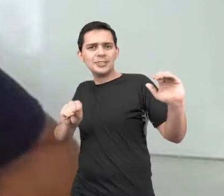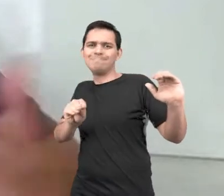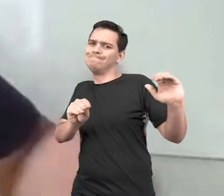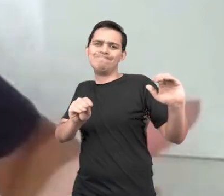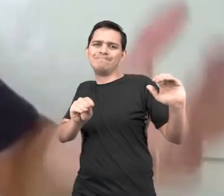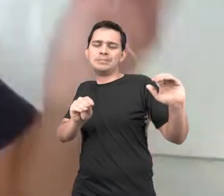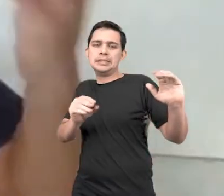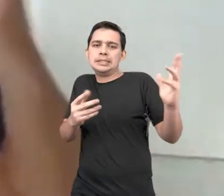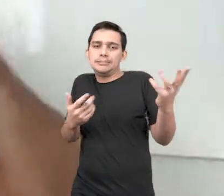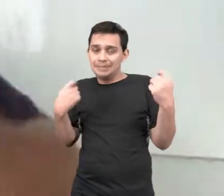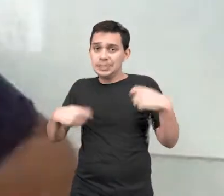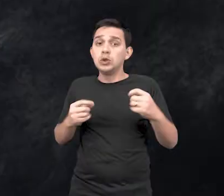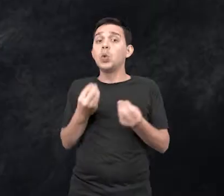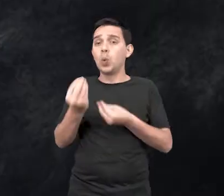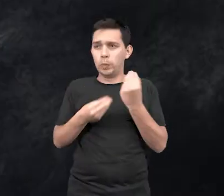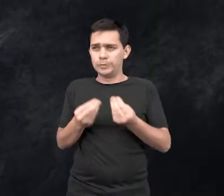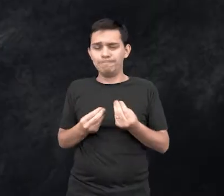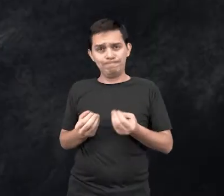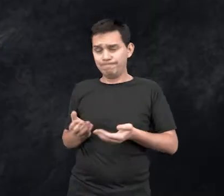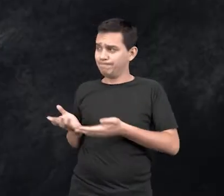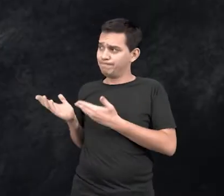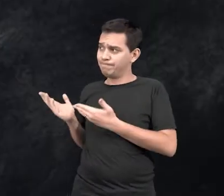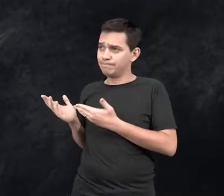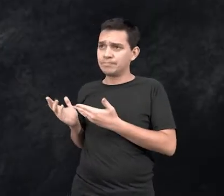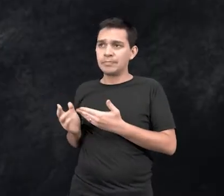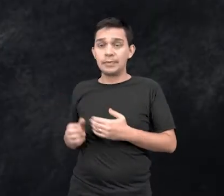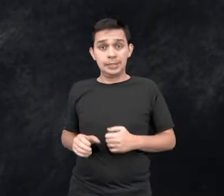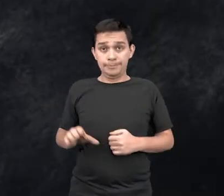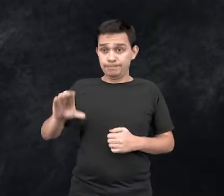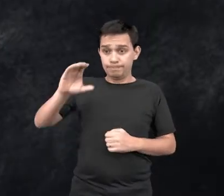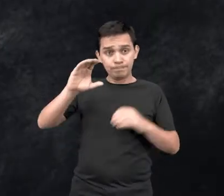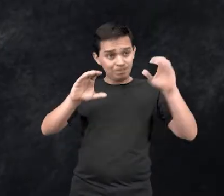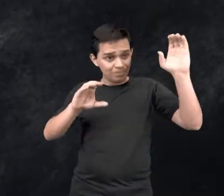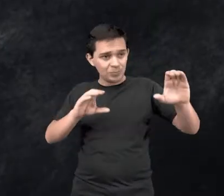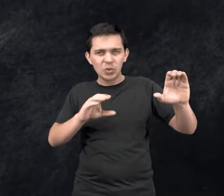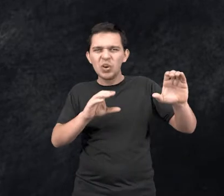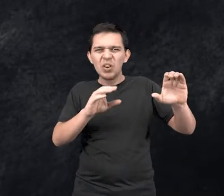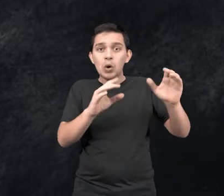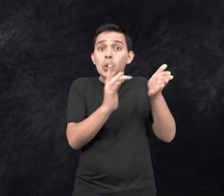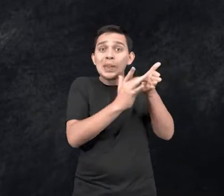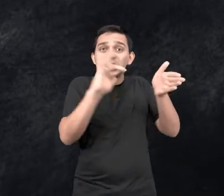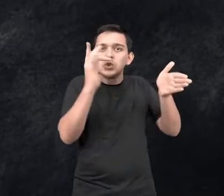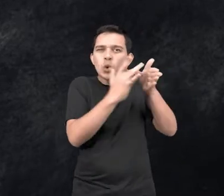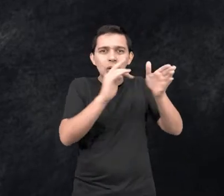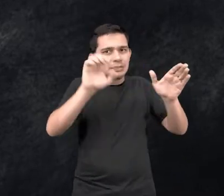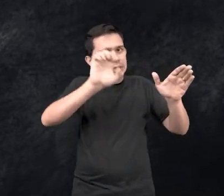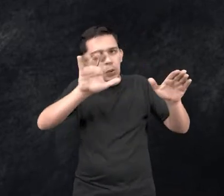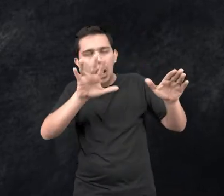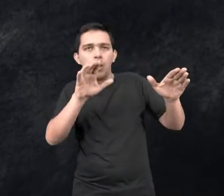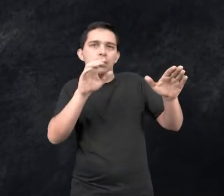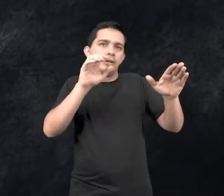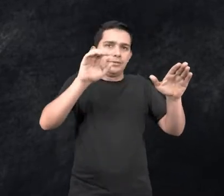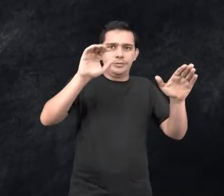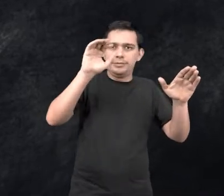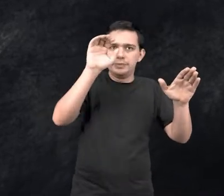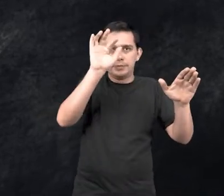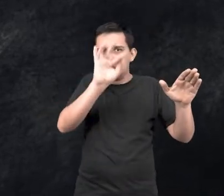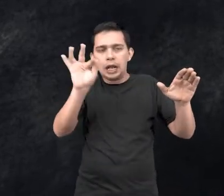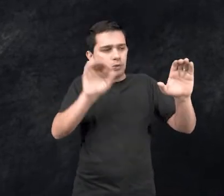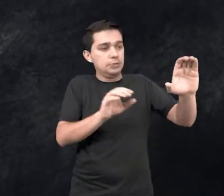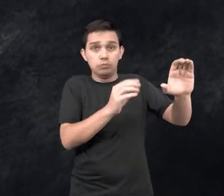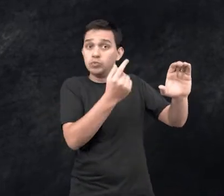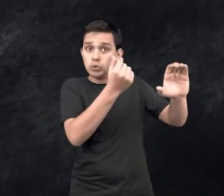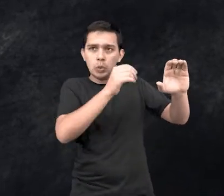recursos eles são recebidos na conta única do Tesouro Municipal, estadual ou mesmo